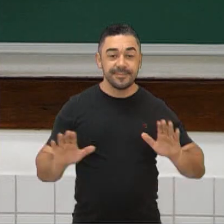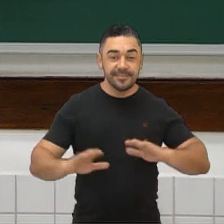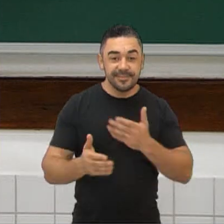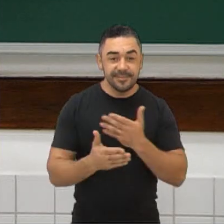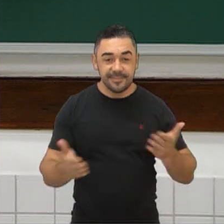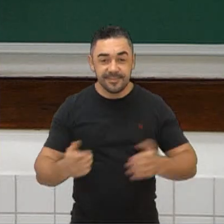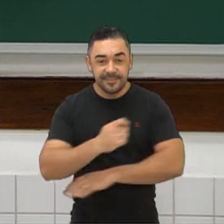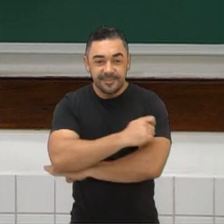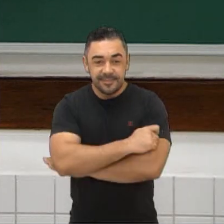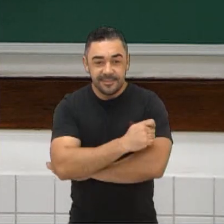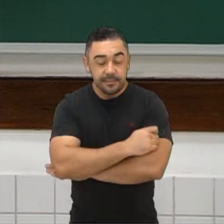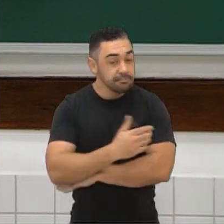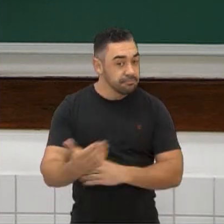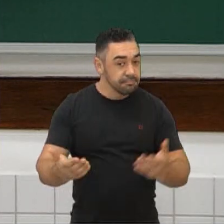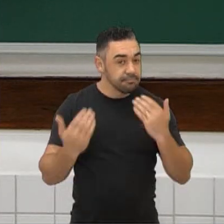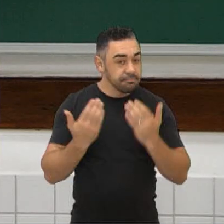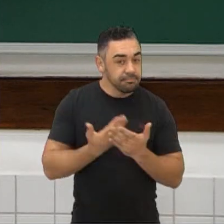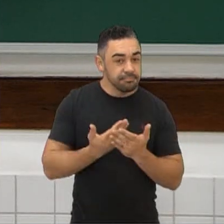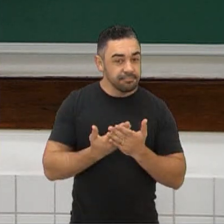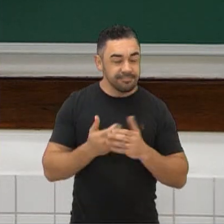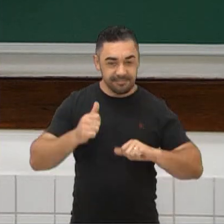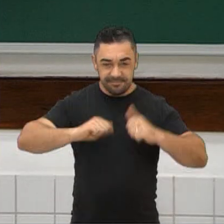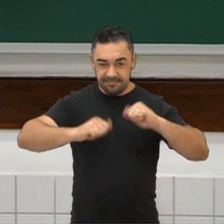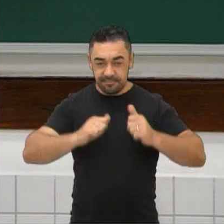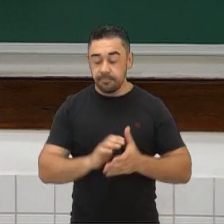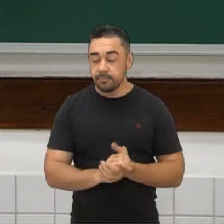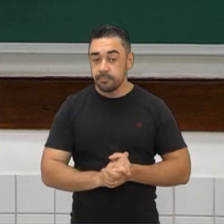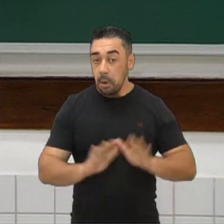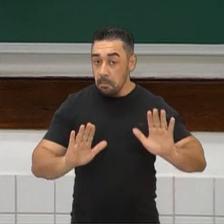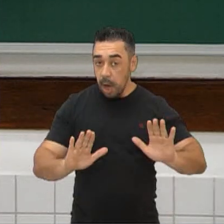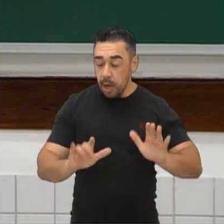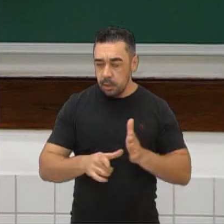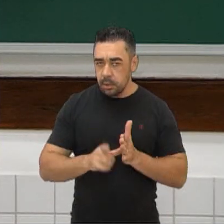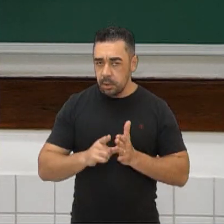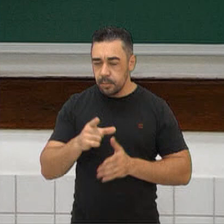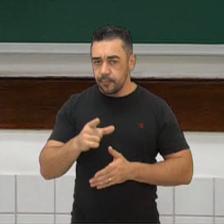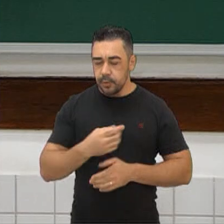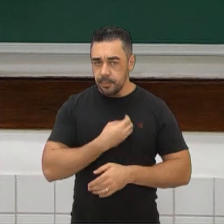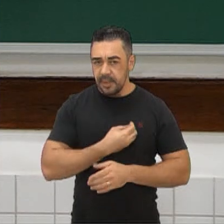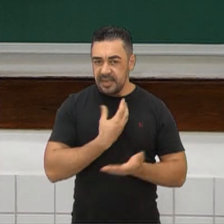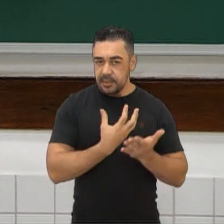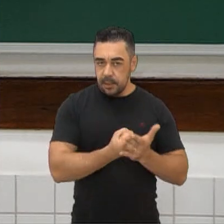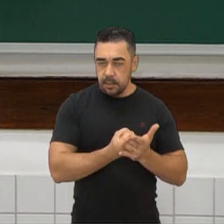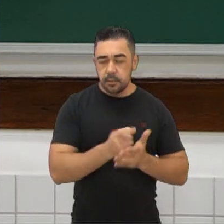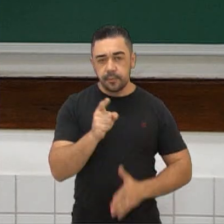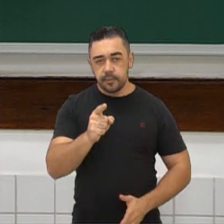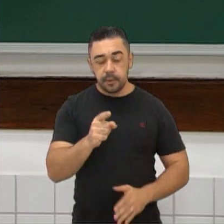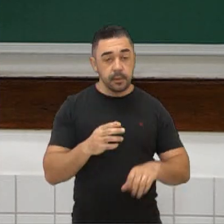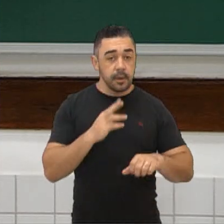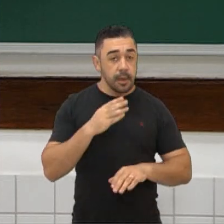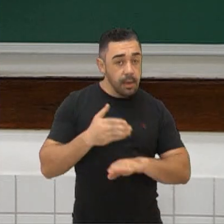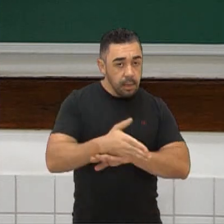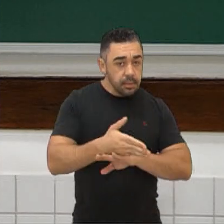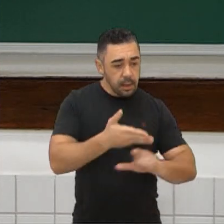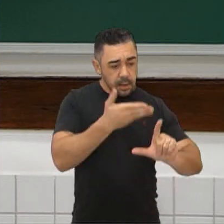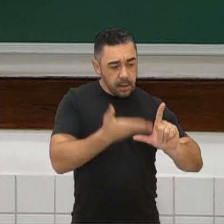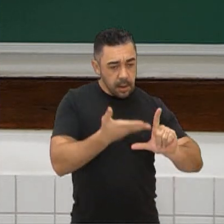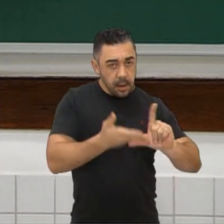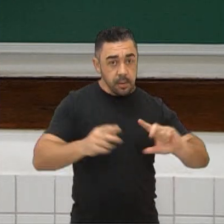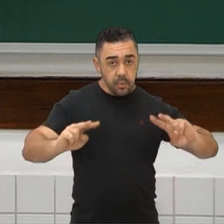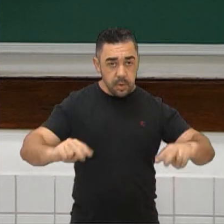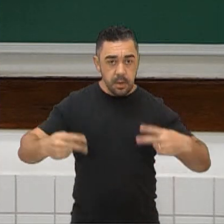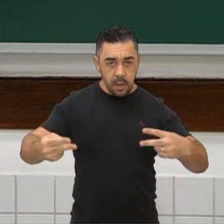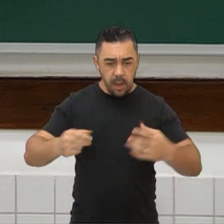Olá, alunos! Vamos para mais uma aula de Química. Mas antes, para garantir a sua presença, faça a atividade que está no primeiro link